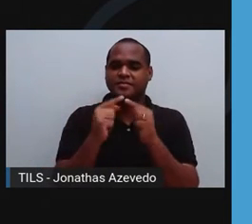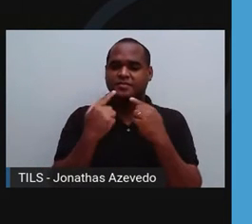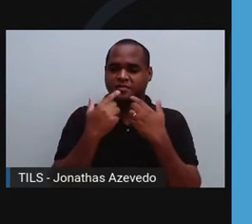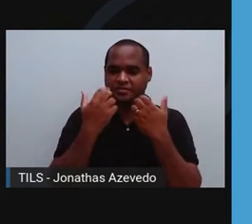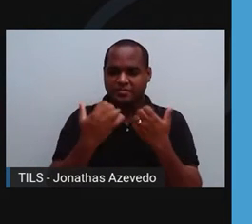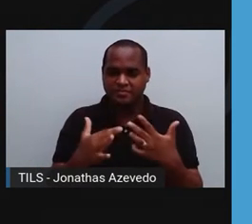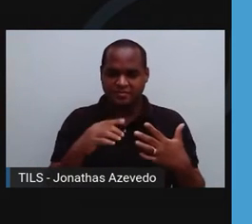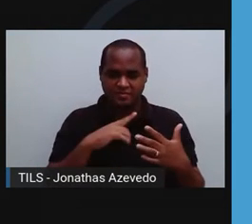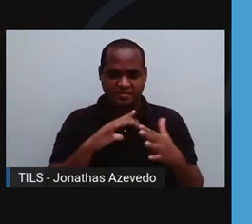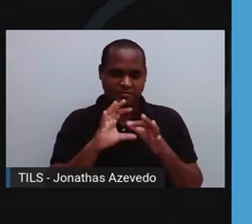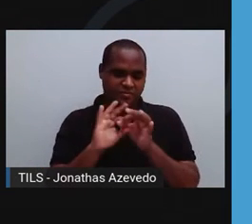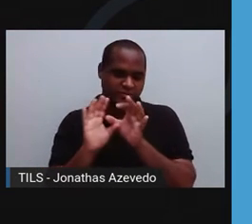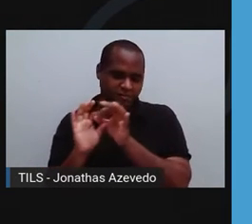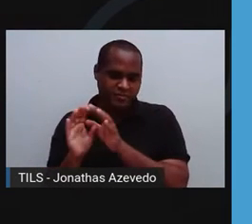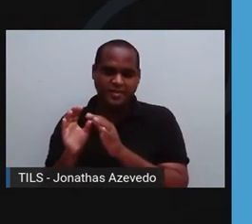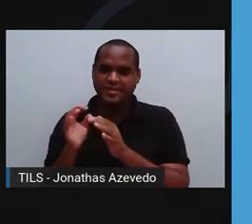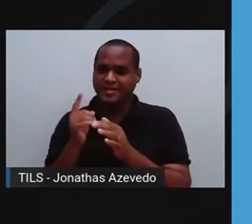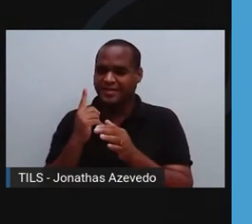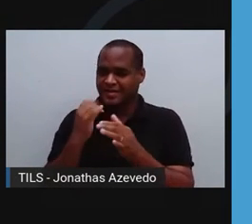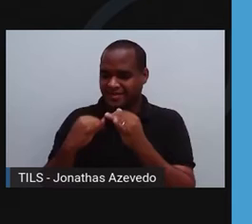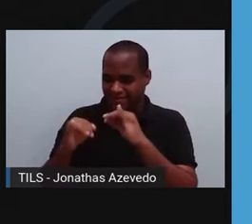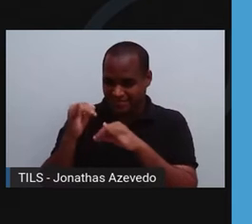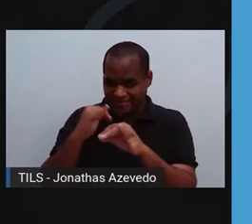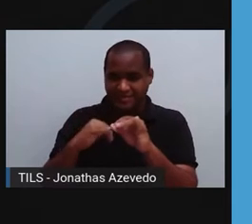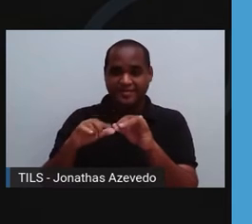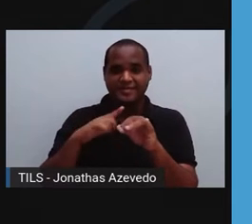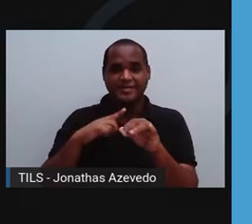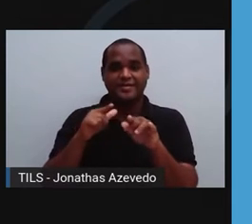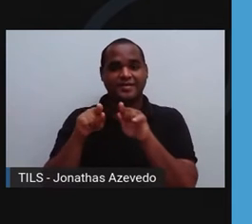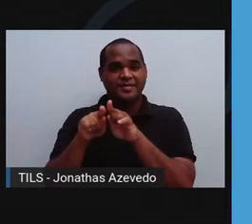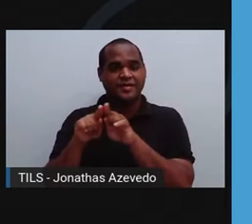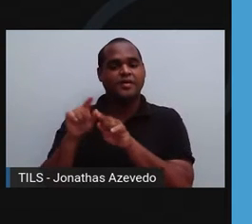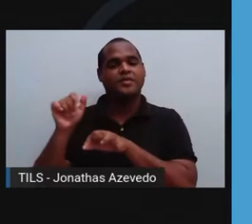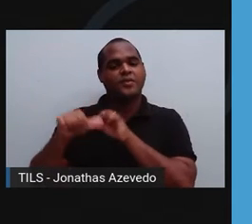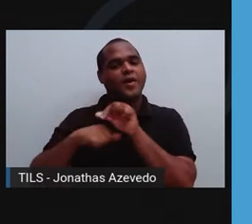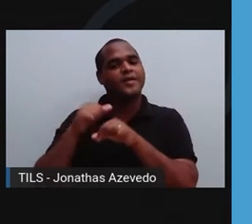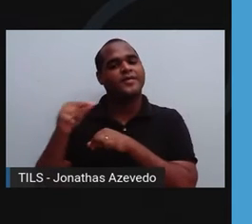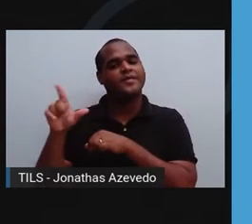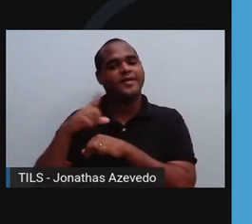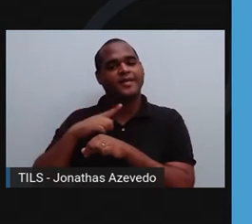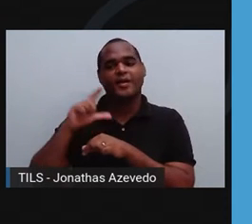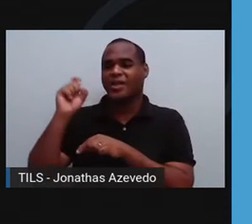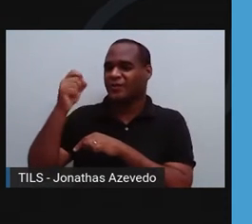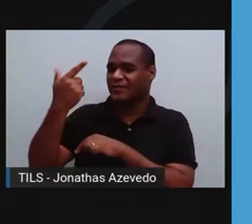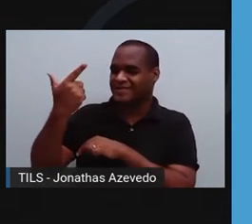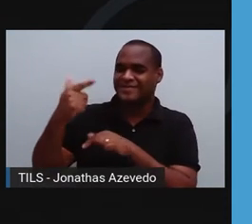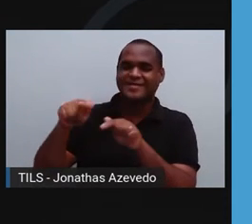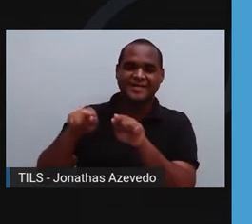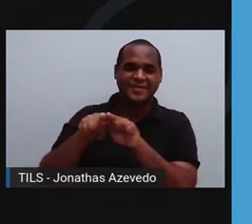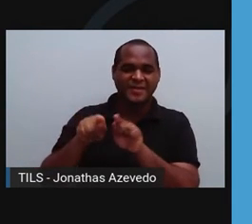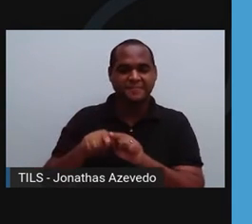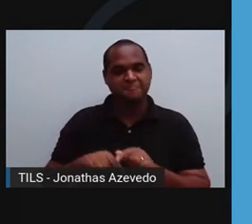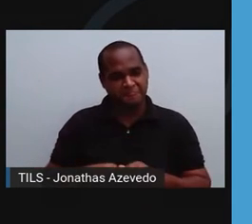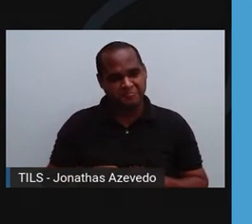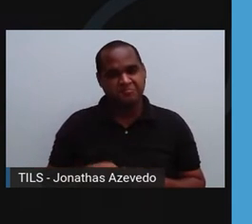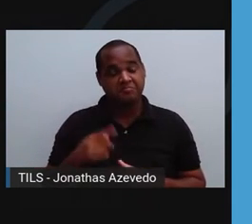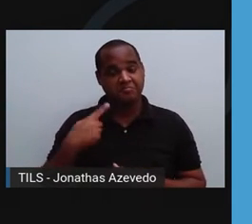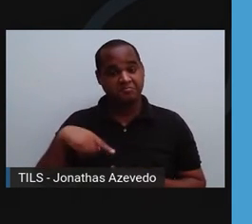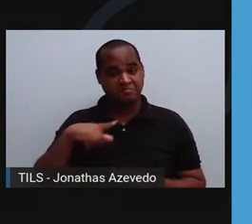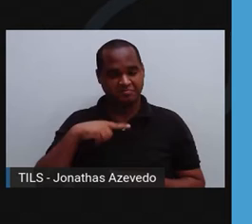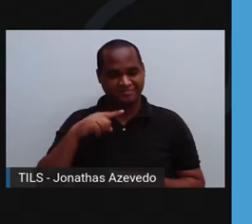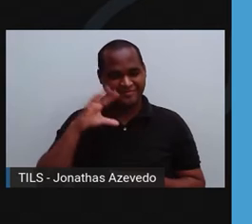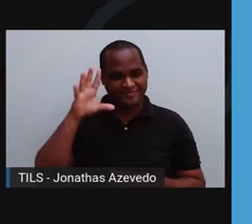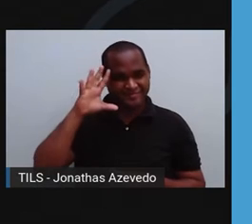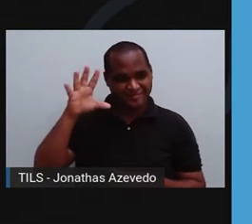a liberação de energia térmica, a mudança de odor e a emissão de luz. No entanto, temos que ter em mente